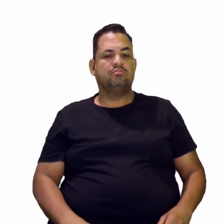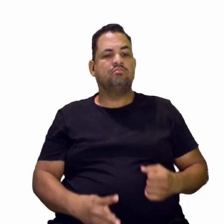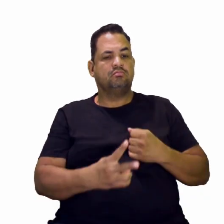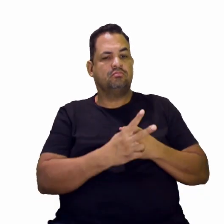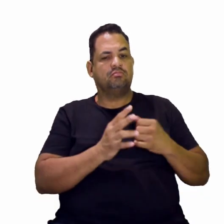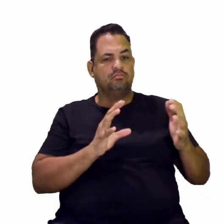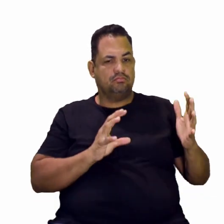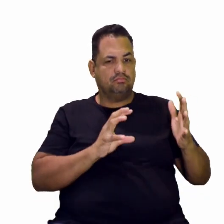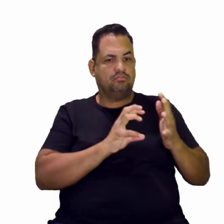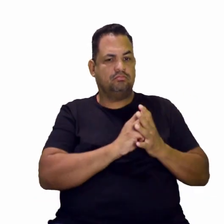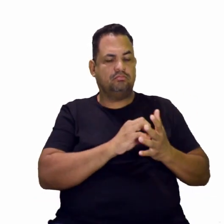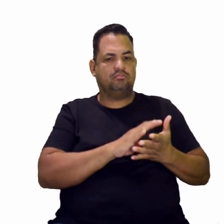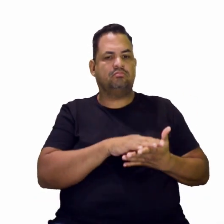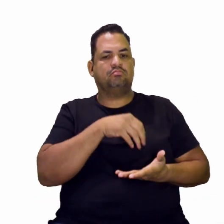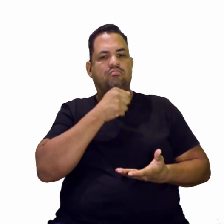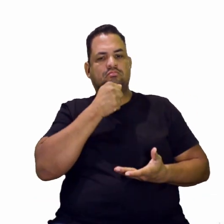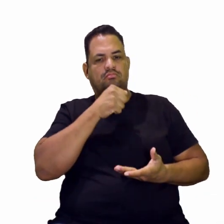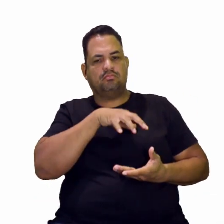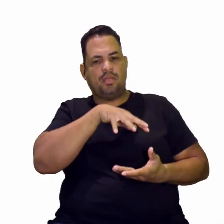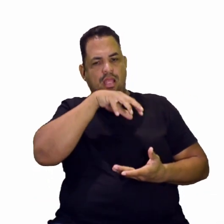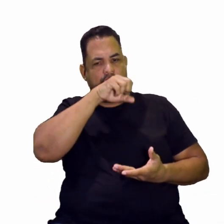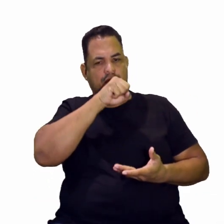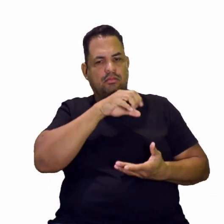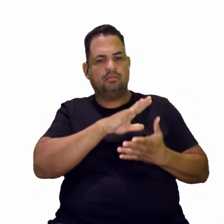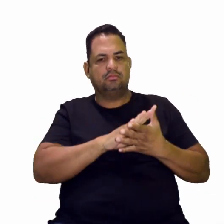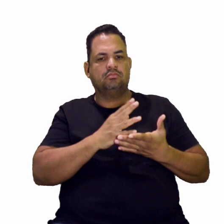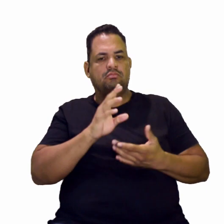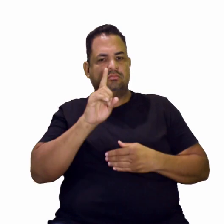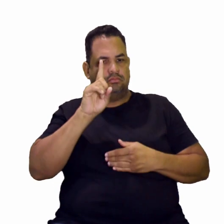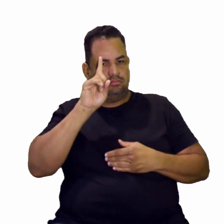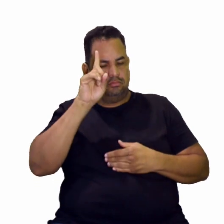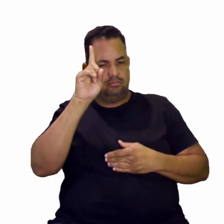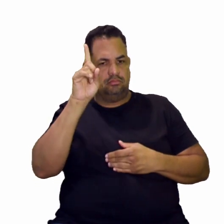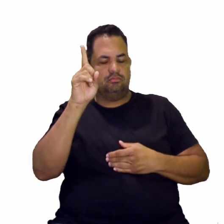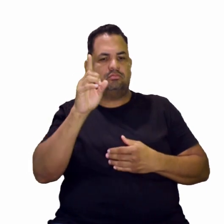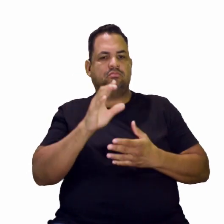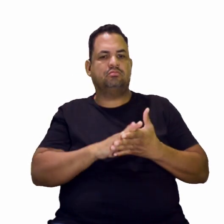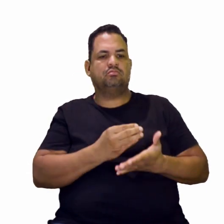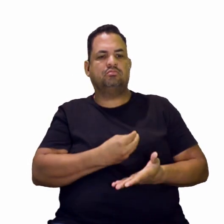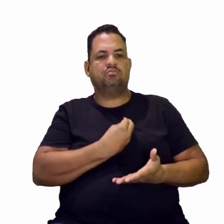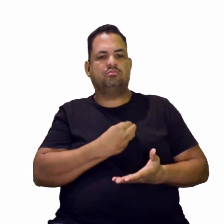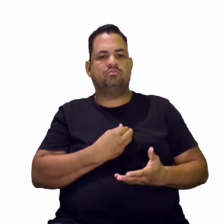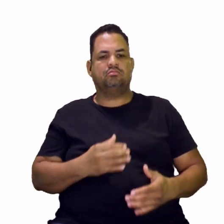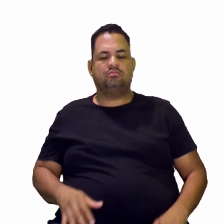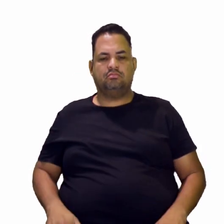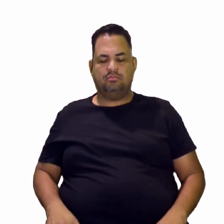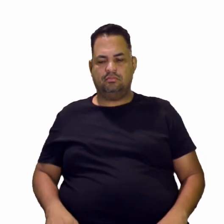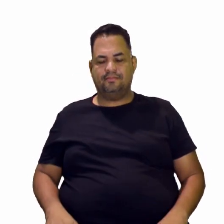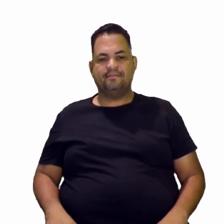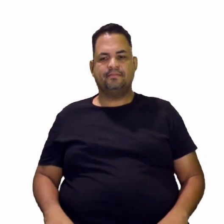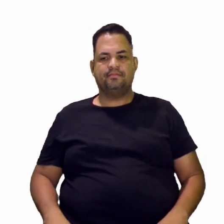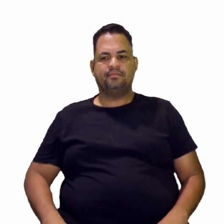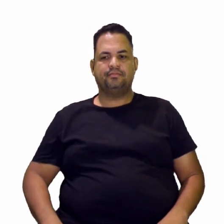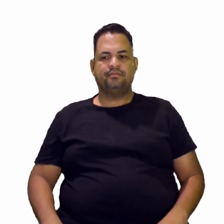proteção contra os predadores e oxigenação ideal para a sobrevivência. Tá?